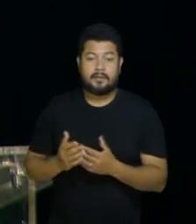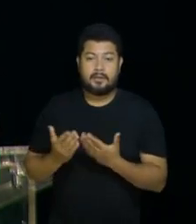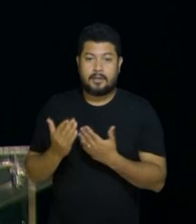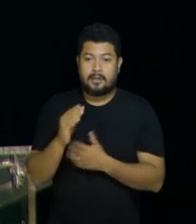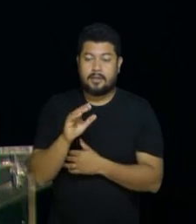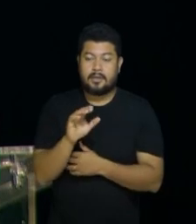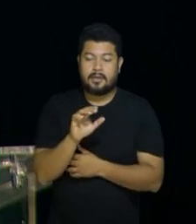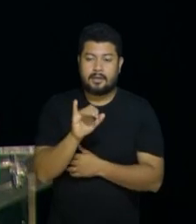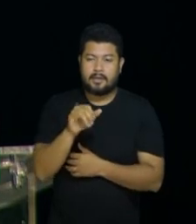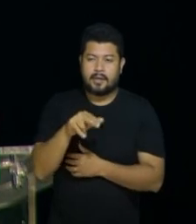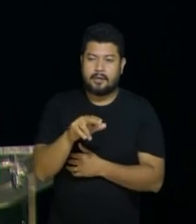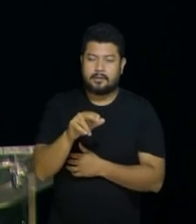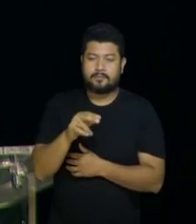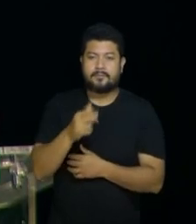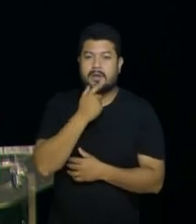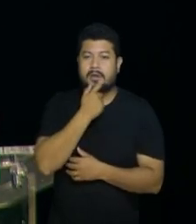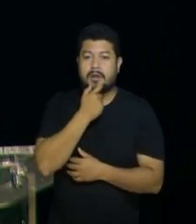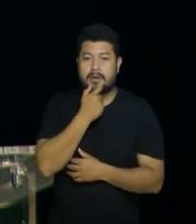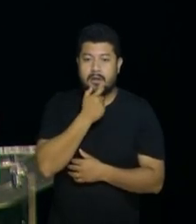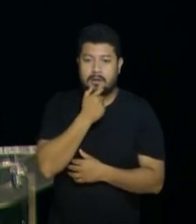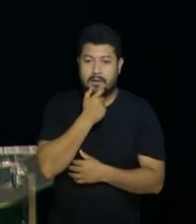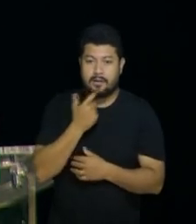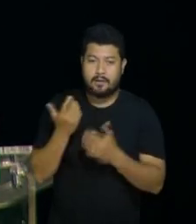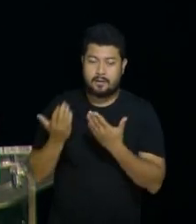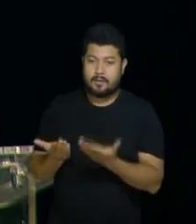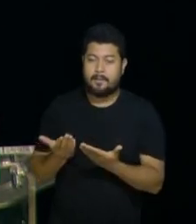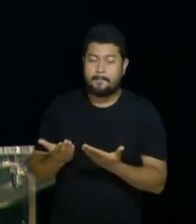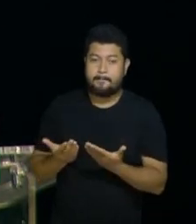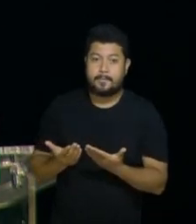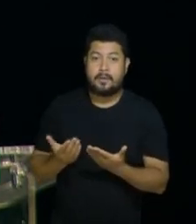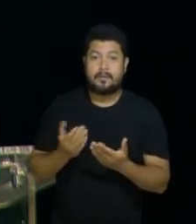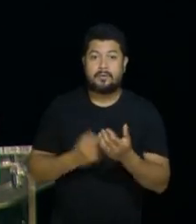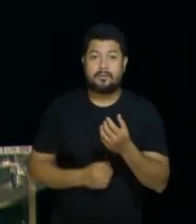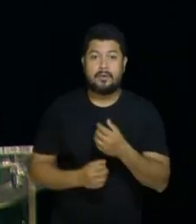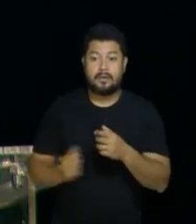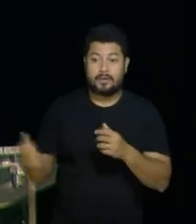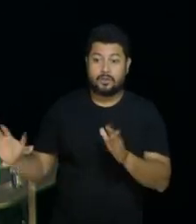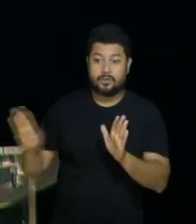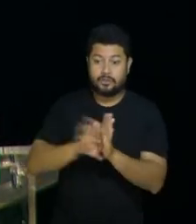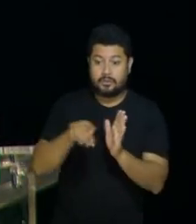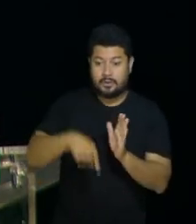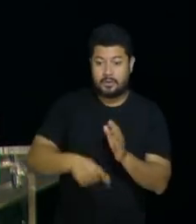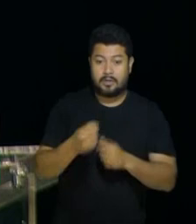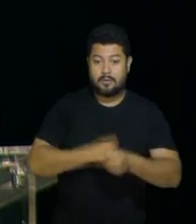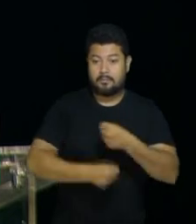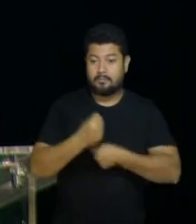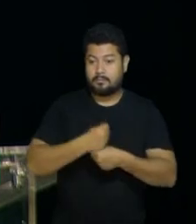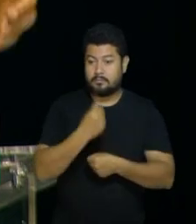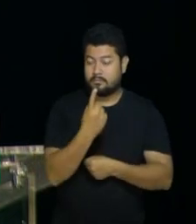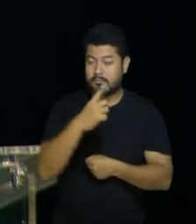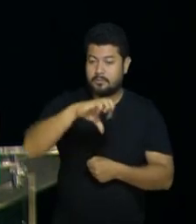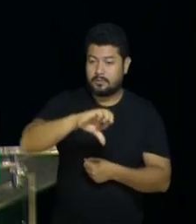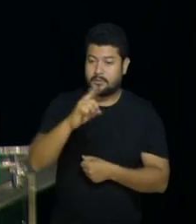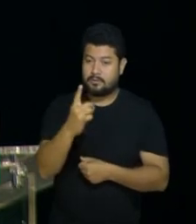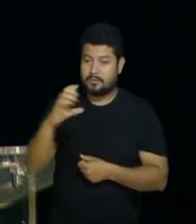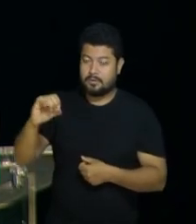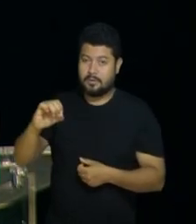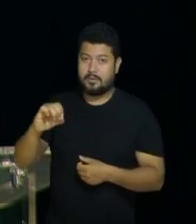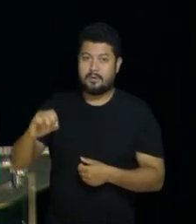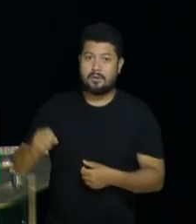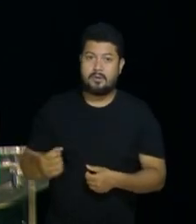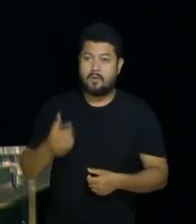1910. Naquela época, 1907, quando o general Robert Baden-Powell veio de